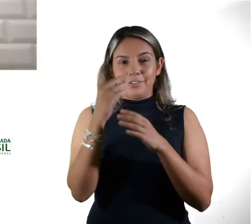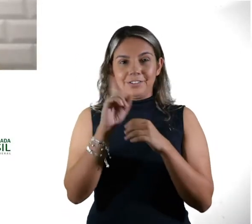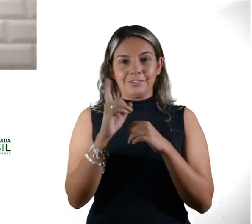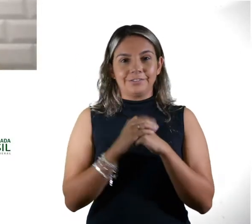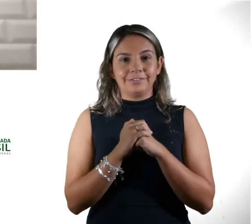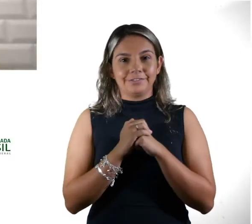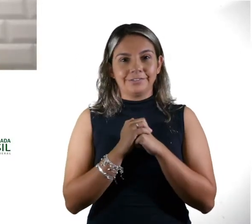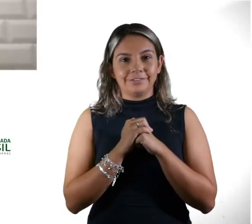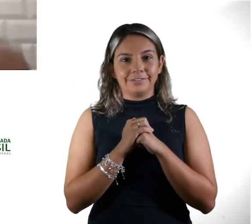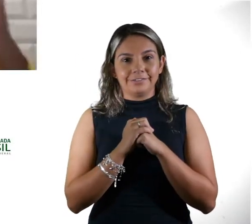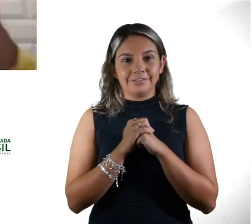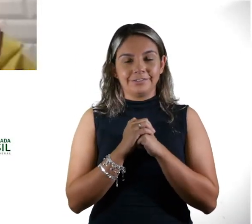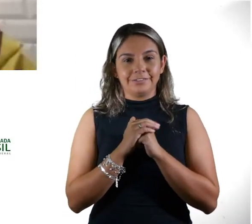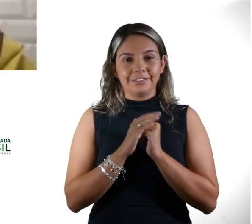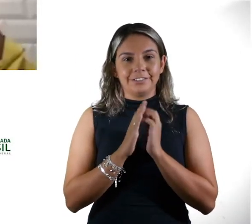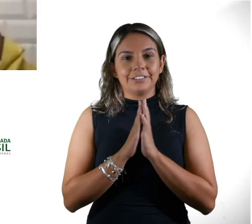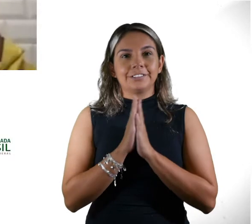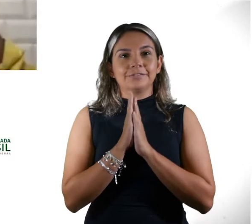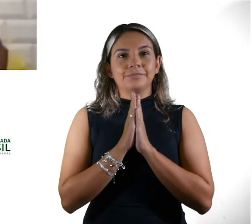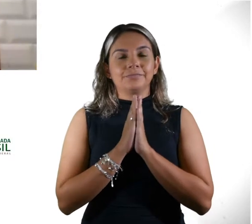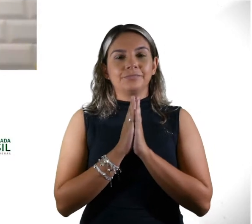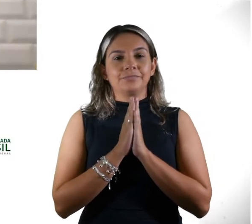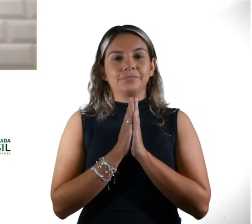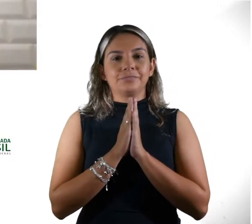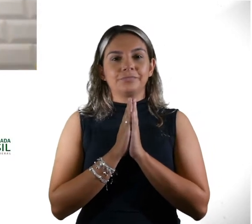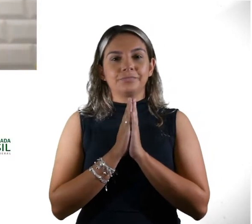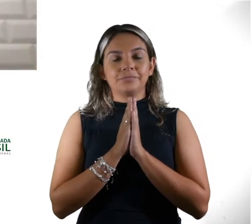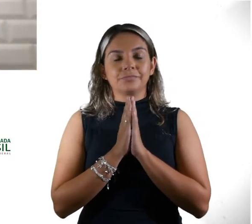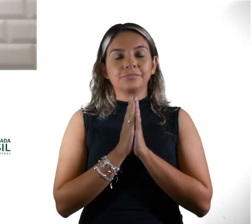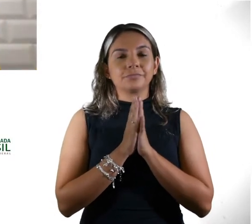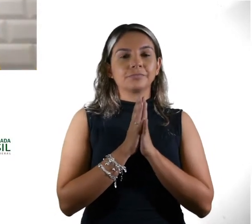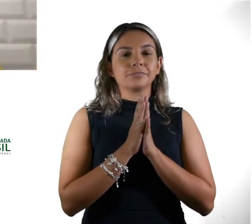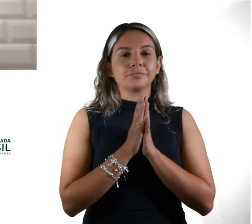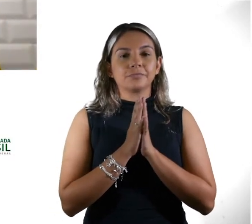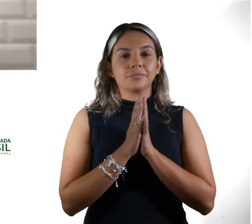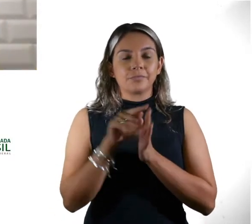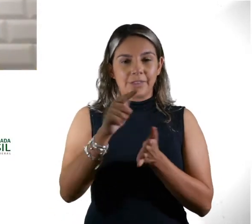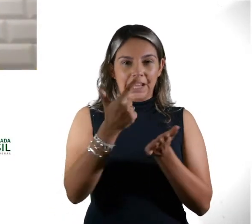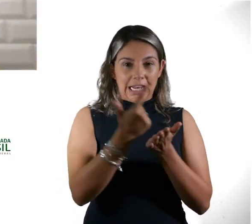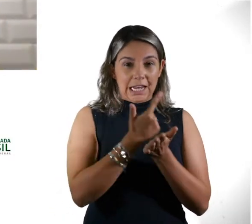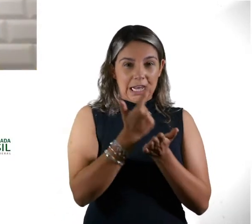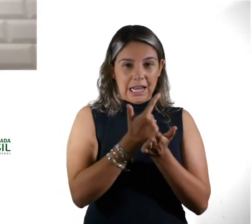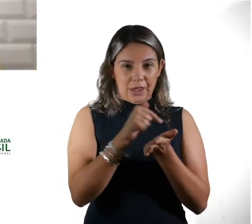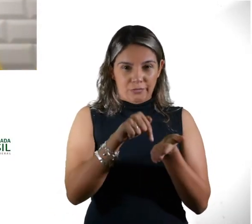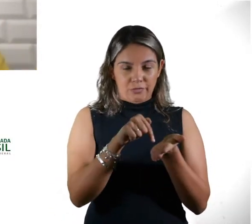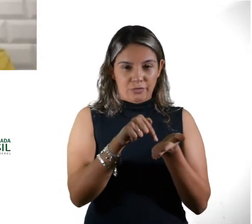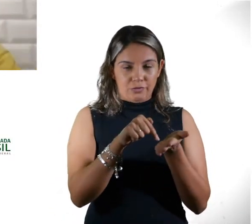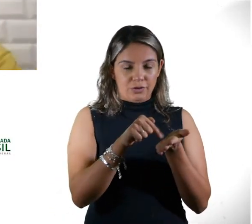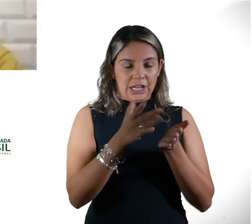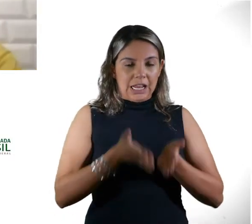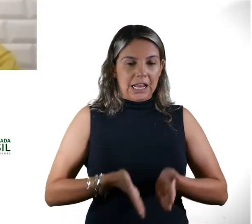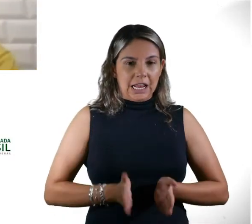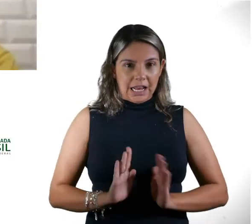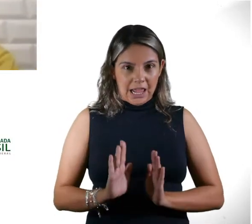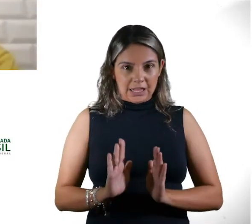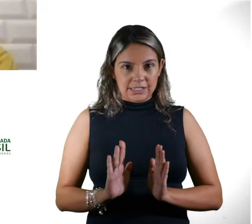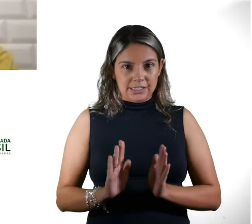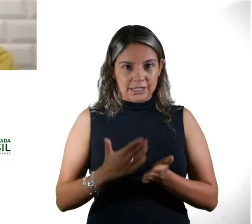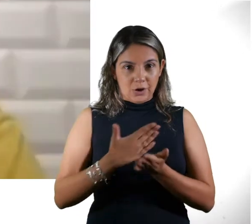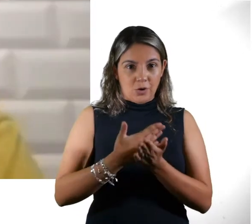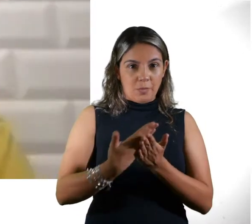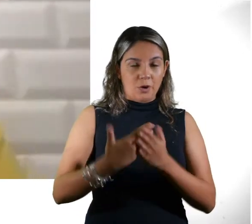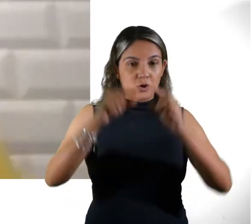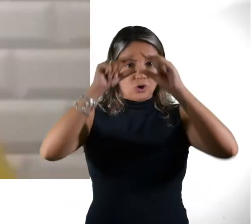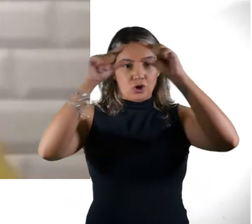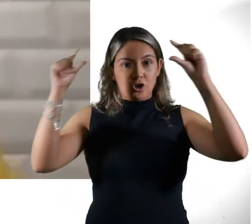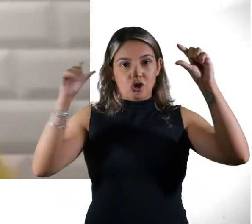né? Mas estamos ouvindo perfeitamente. Então, essa é uma boa pergunta. Há livros que nascem a partir do título, não é?